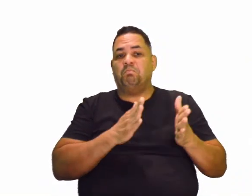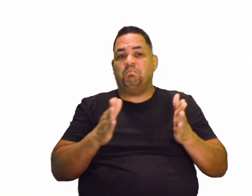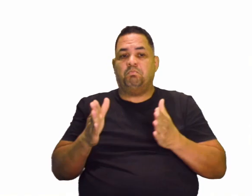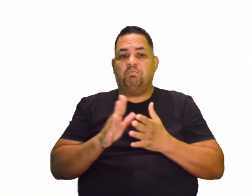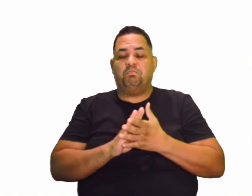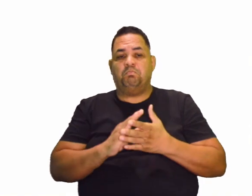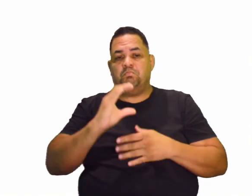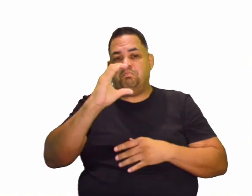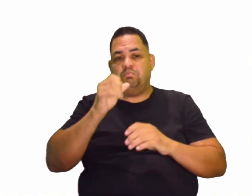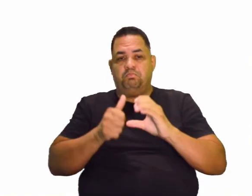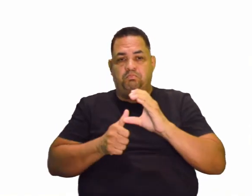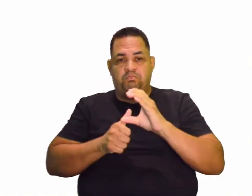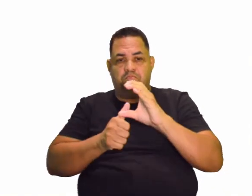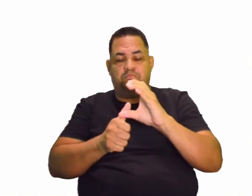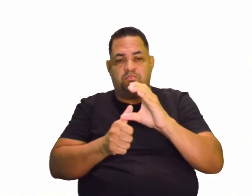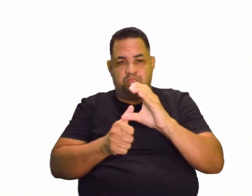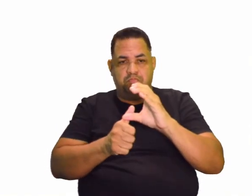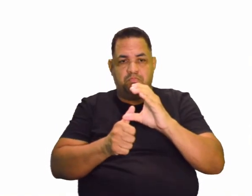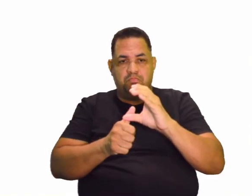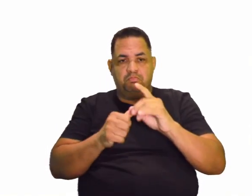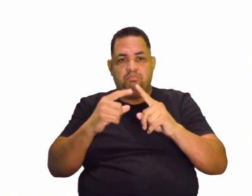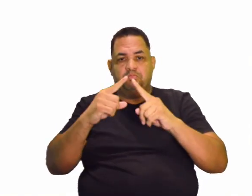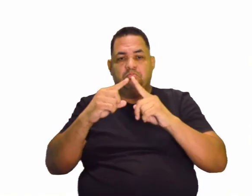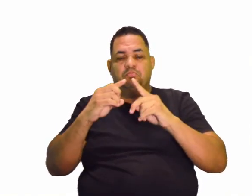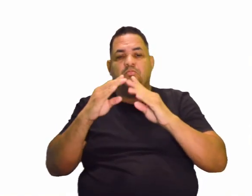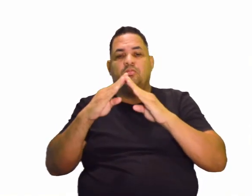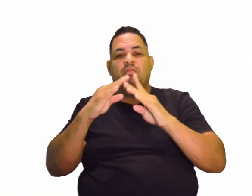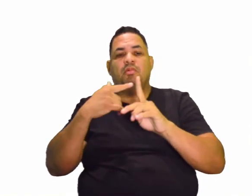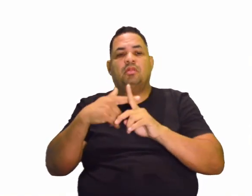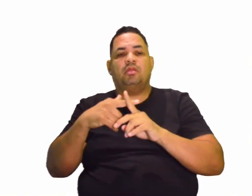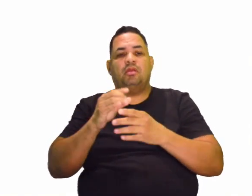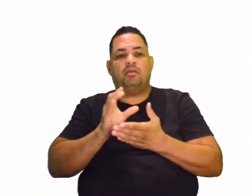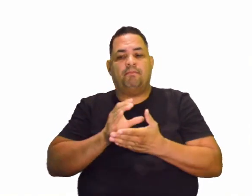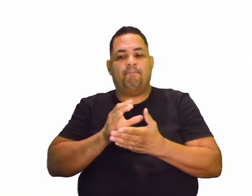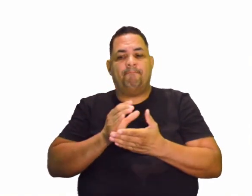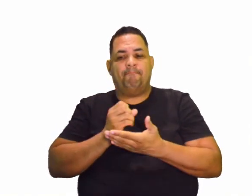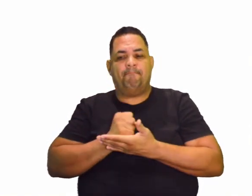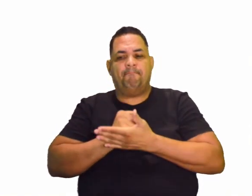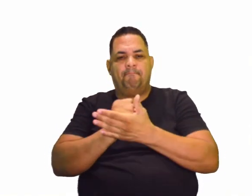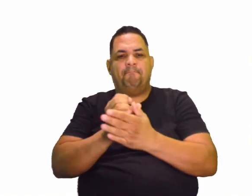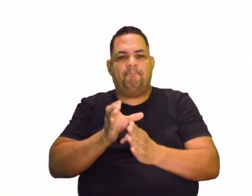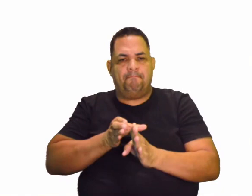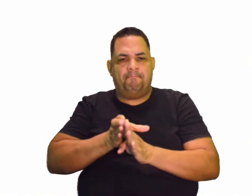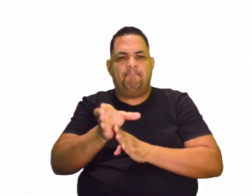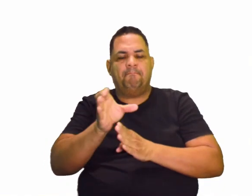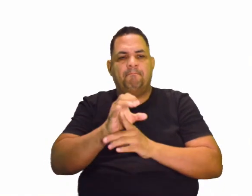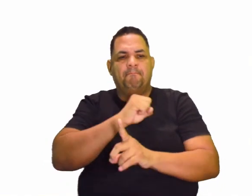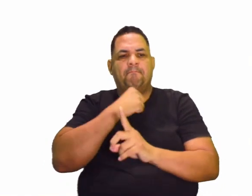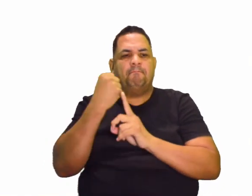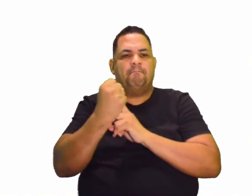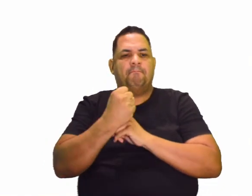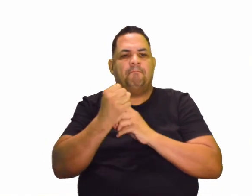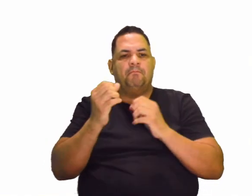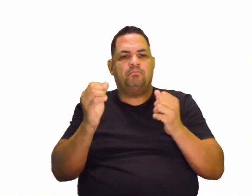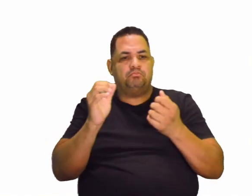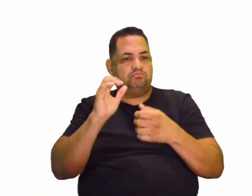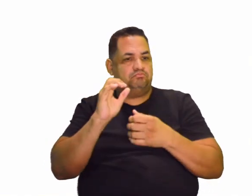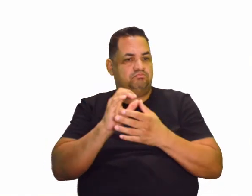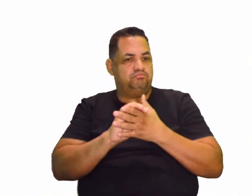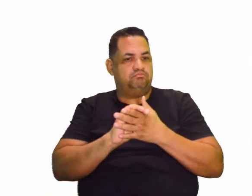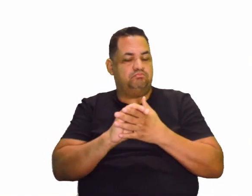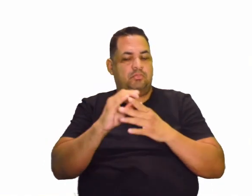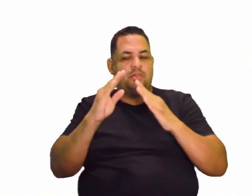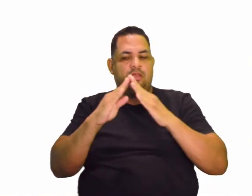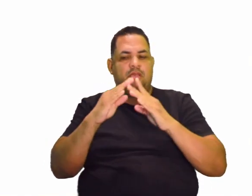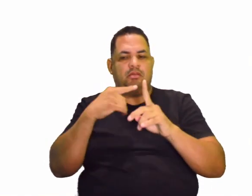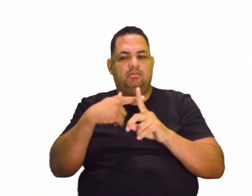era a base orientadora, então, da sociedade. A igreja e o Estado eram, poderiam se dizer,